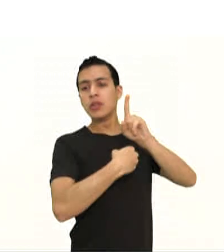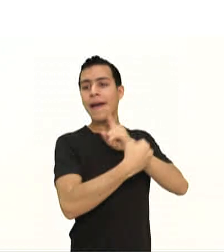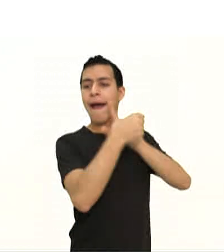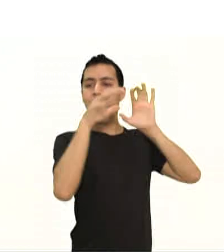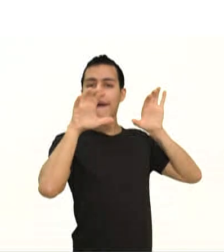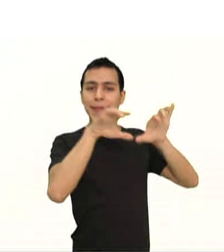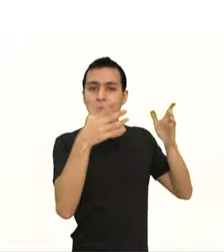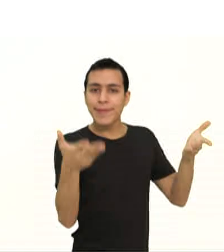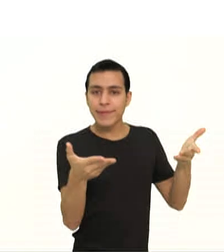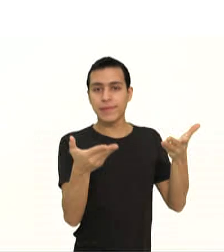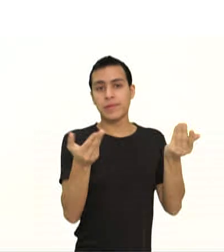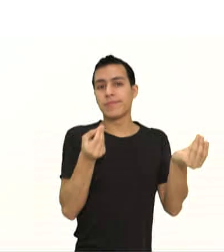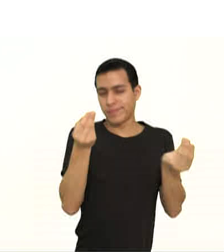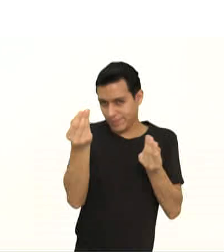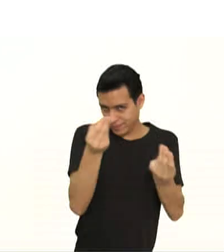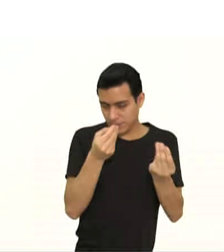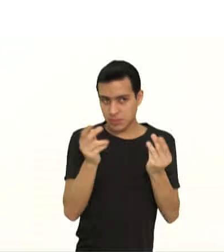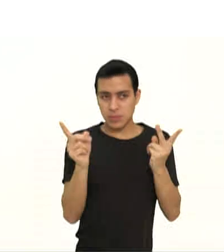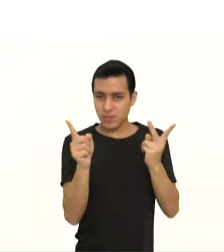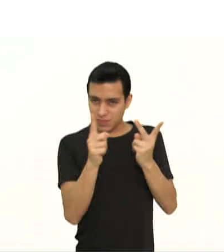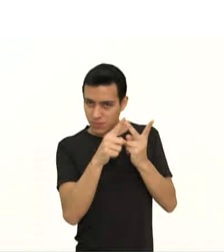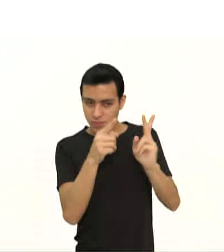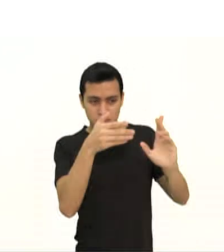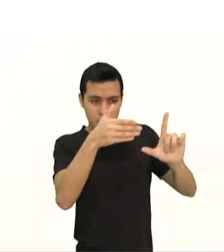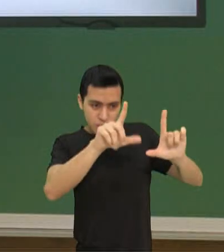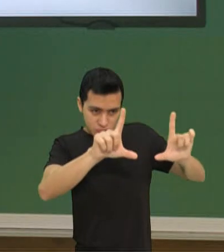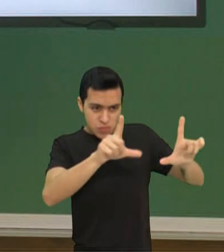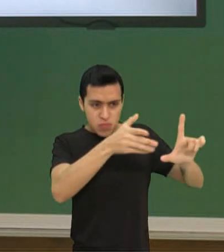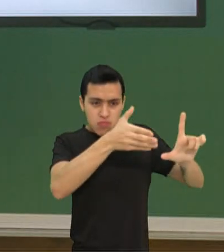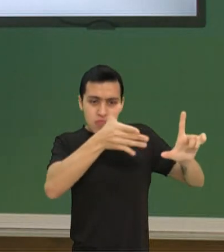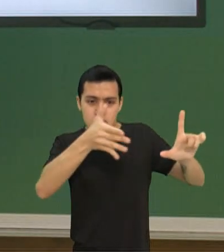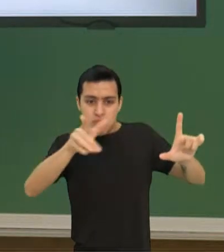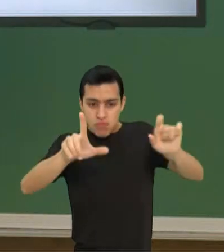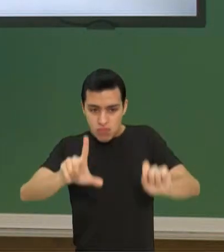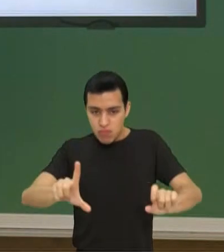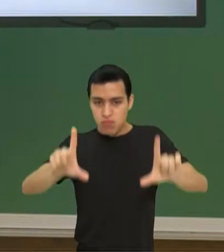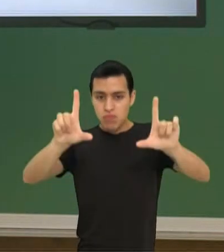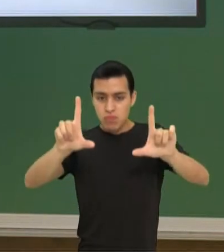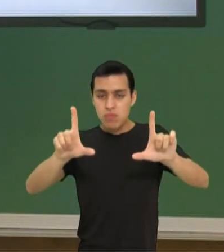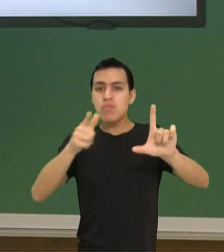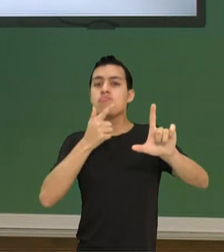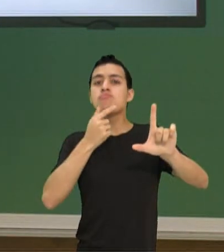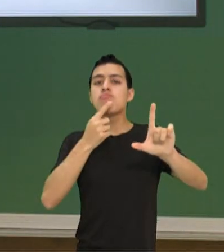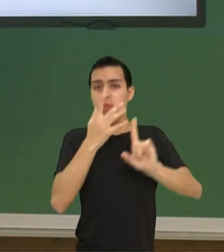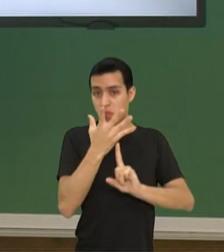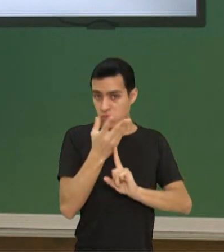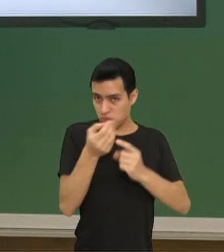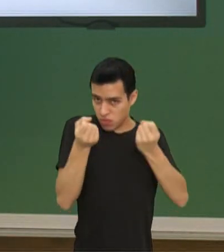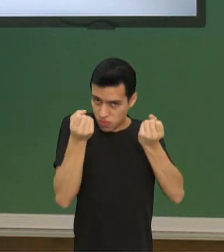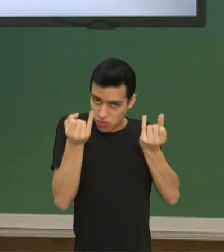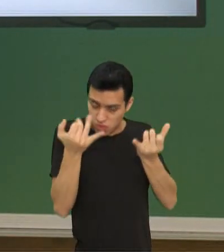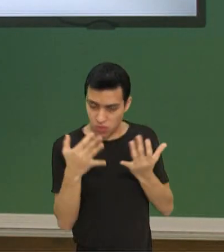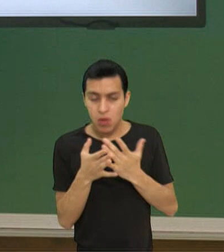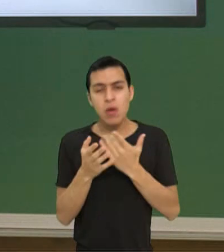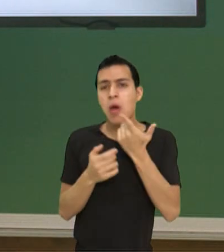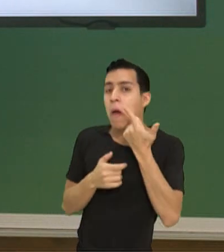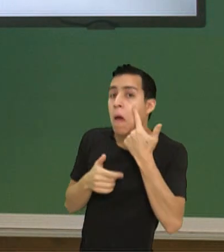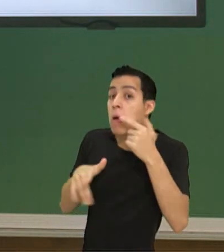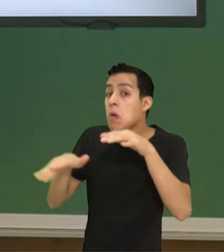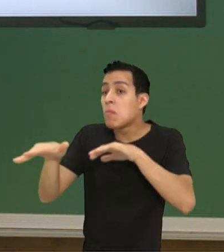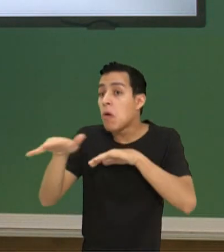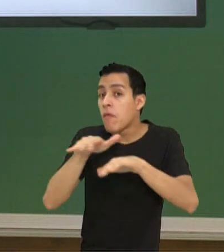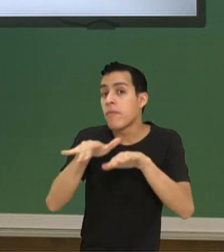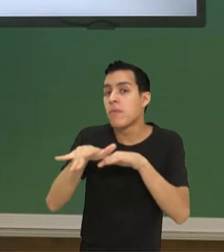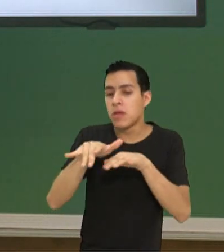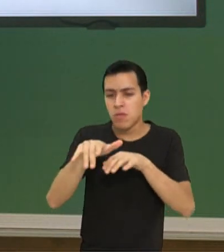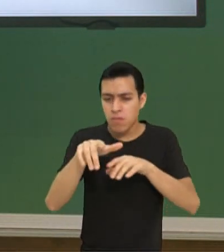do mural. Segunda parte, olha que interessante. O O'Gorman, ele vai falar assim, olha, o movimento de independência, ele não aconteceu